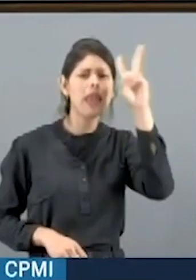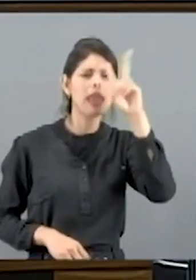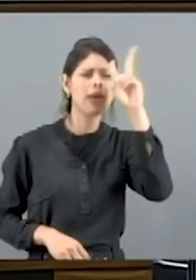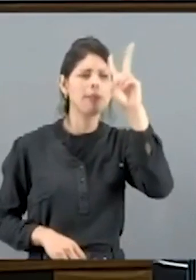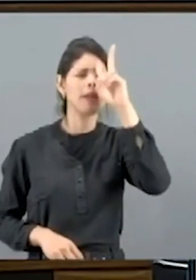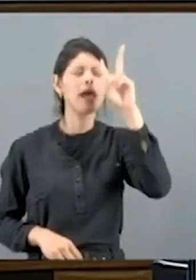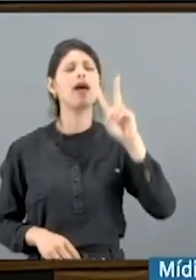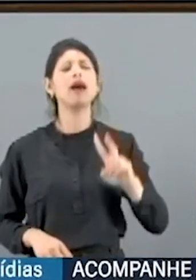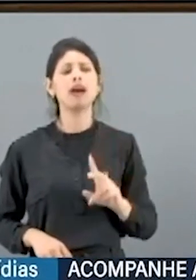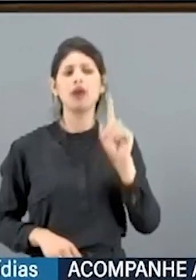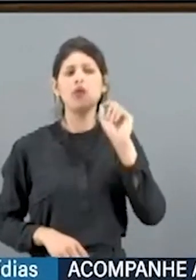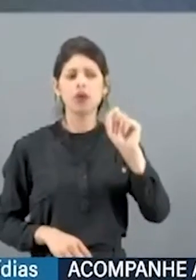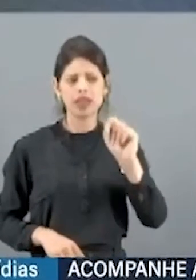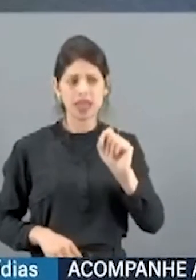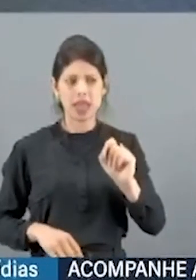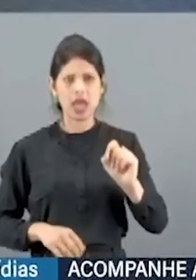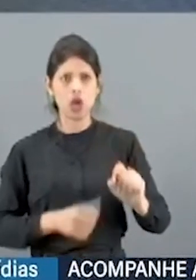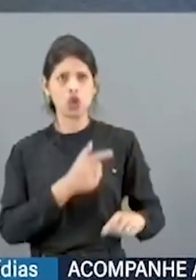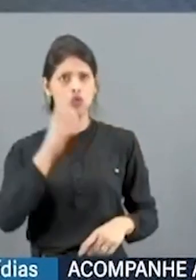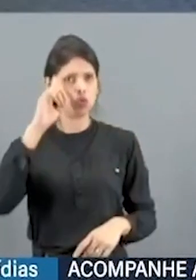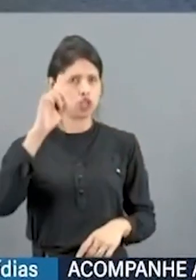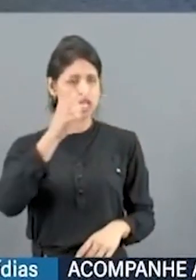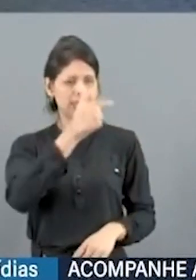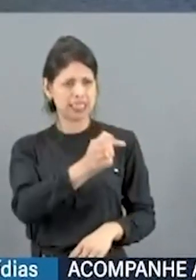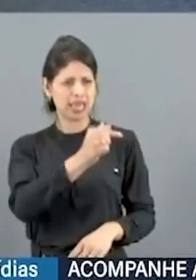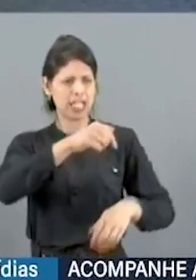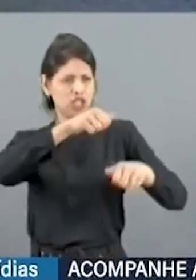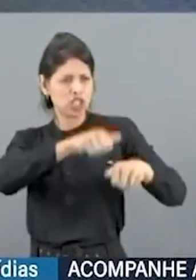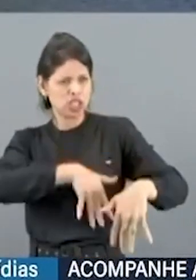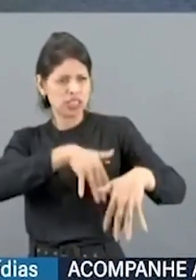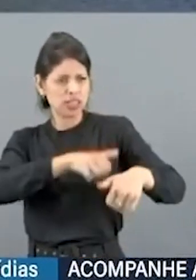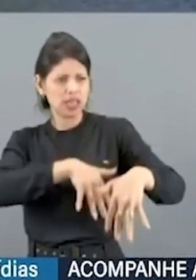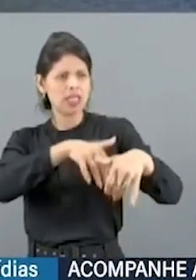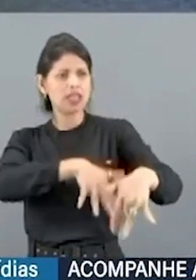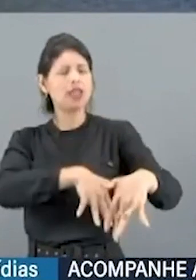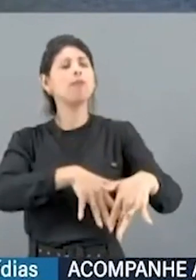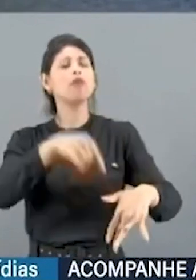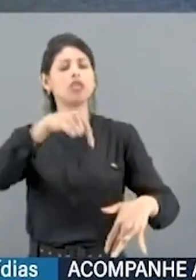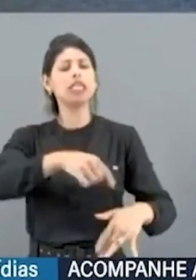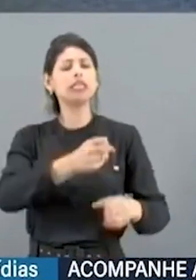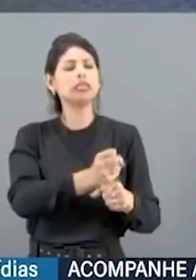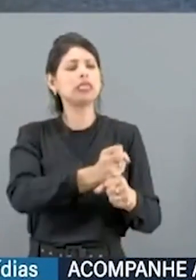ano no ano passado um milhão de pessoas